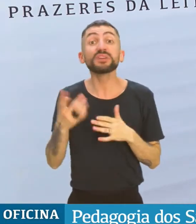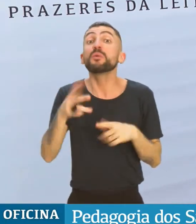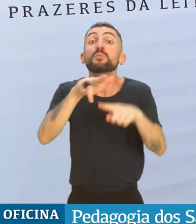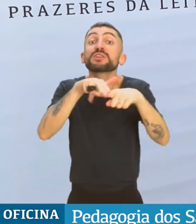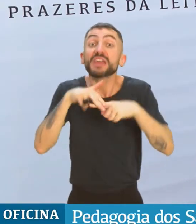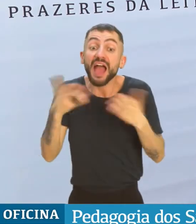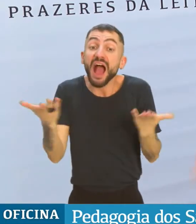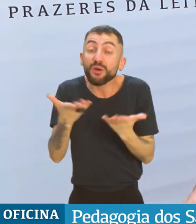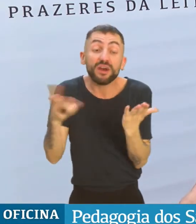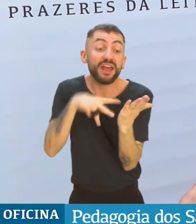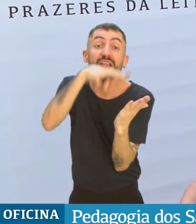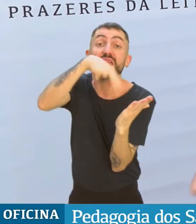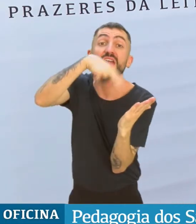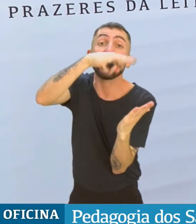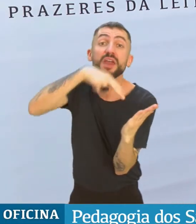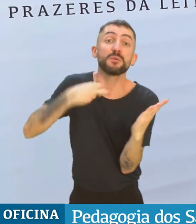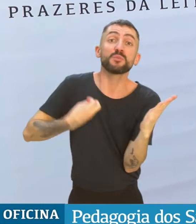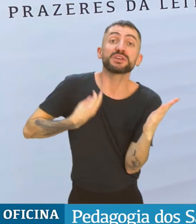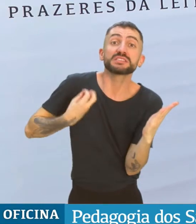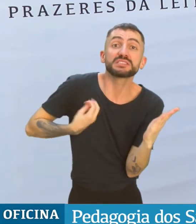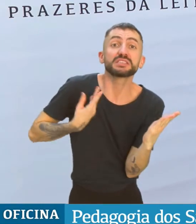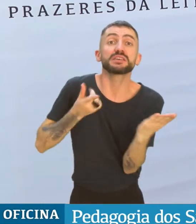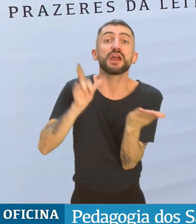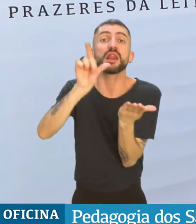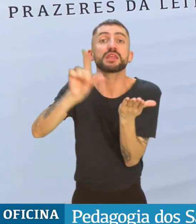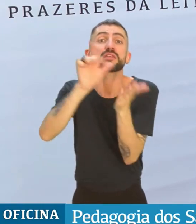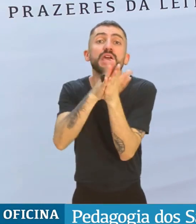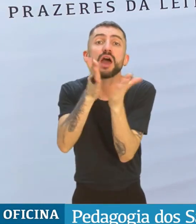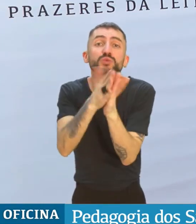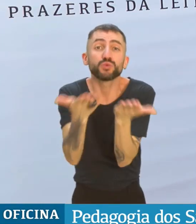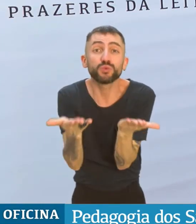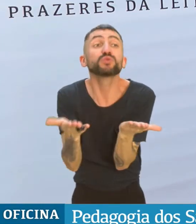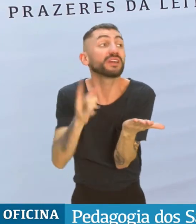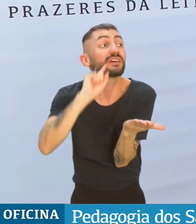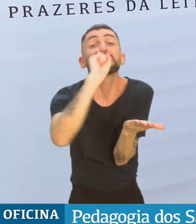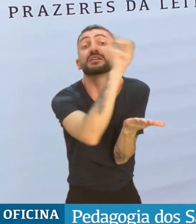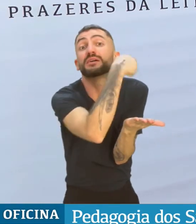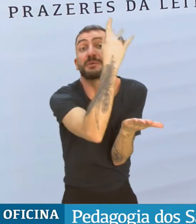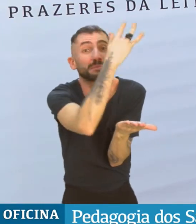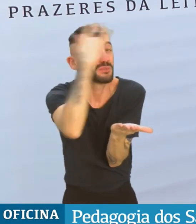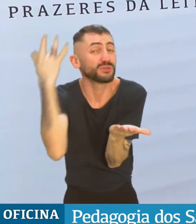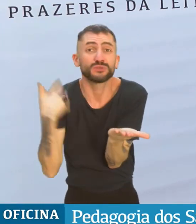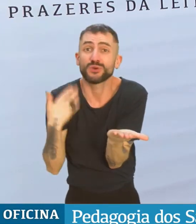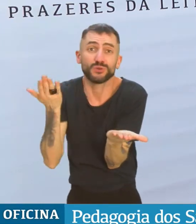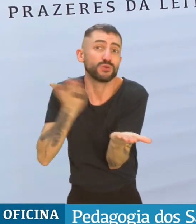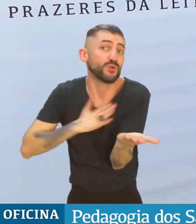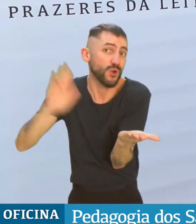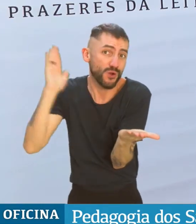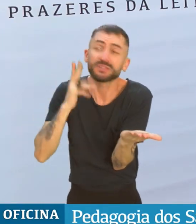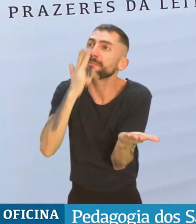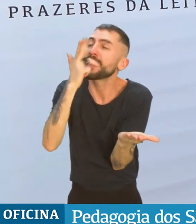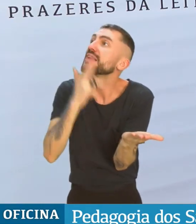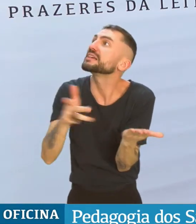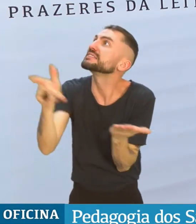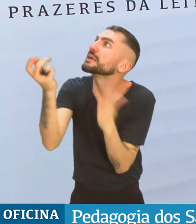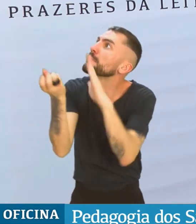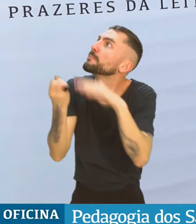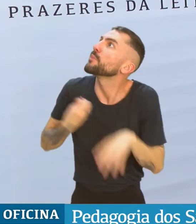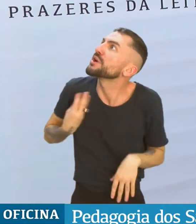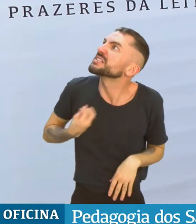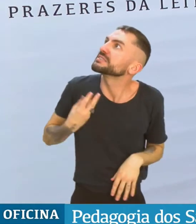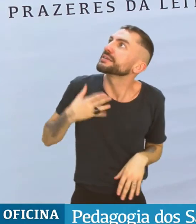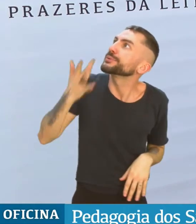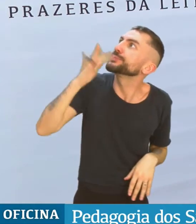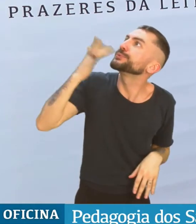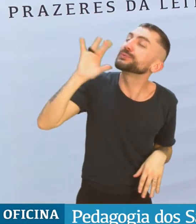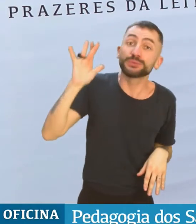leitura, literatura, poesia. Tem uma resistência muito grande a essas palavras, porque a